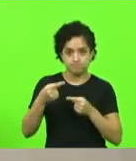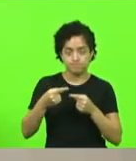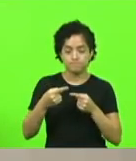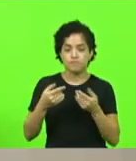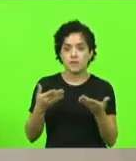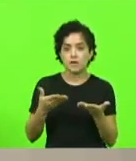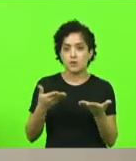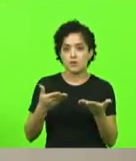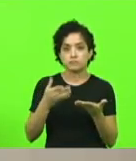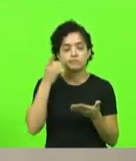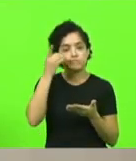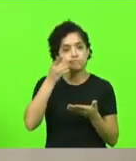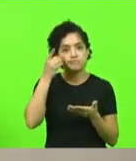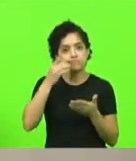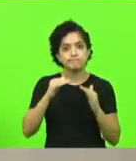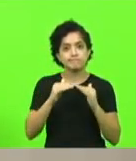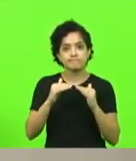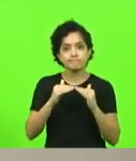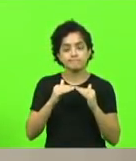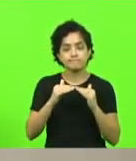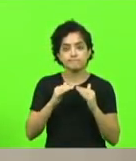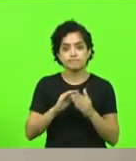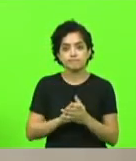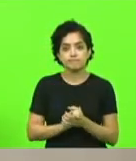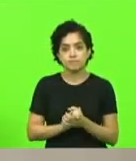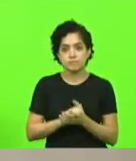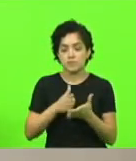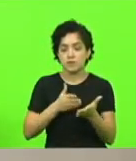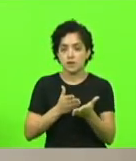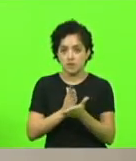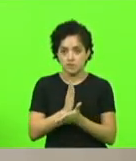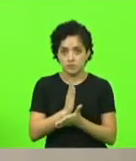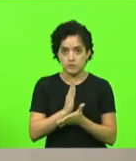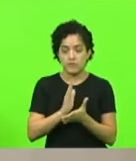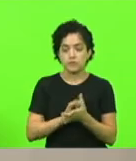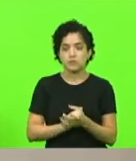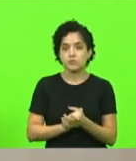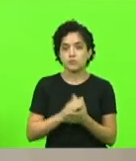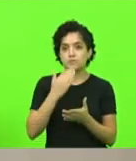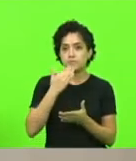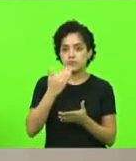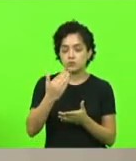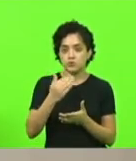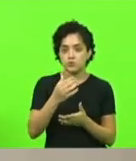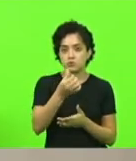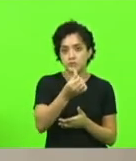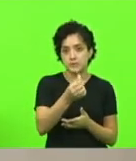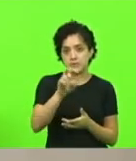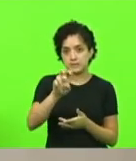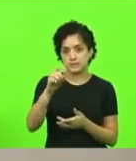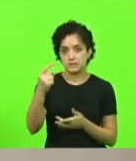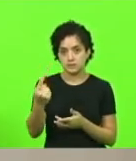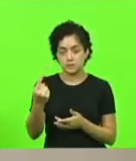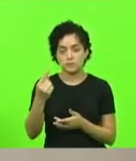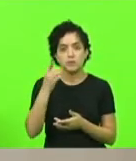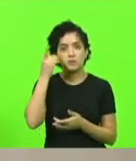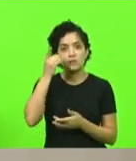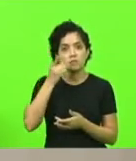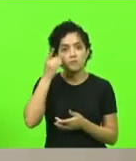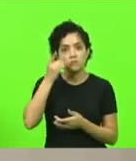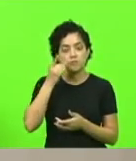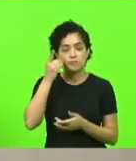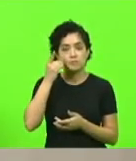votação, deputados que aprovam, permaneçam como se encontram. Aprovado por unanimidade. Pedido de informação 651, autor deputado Márcio